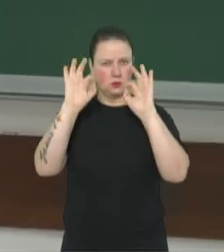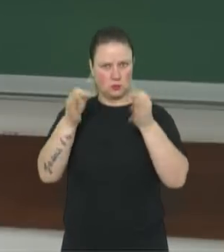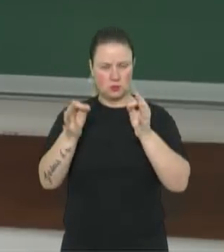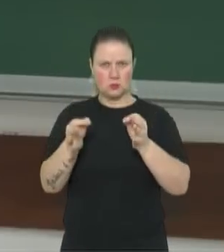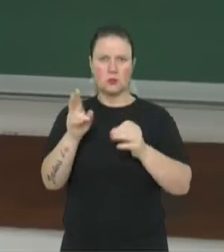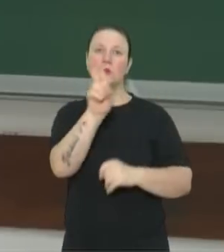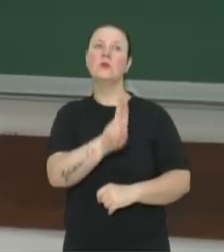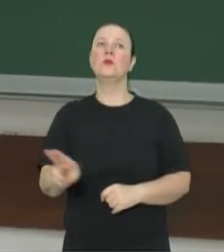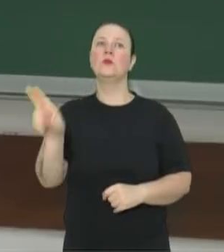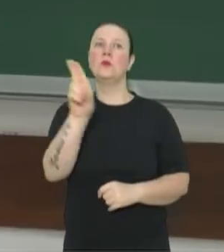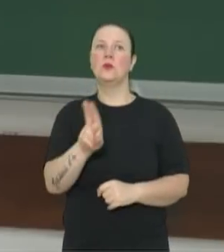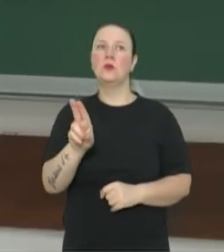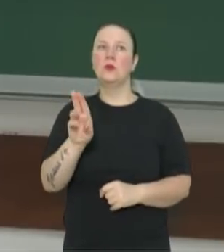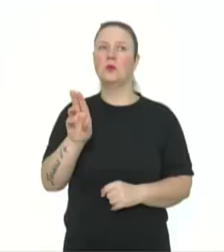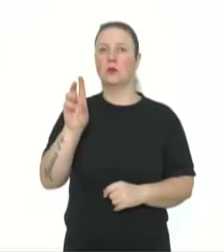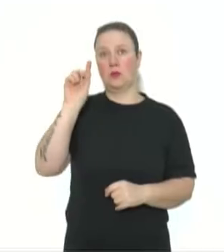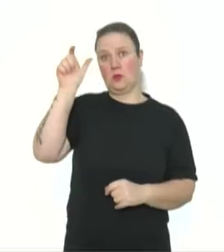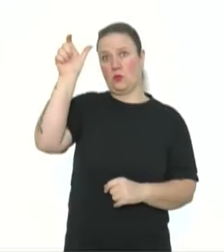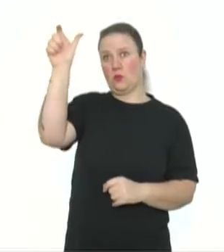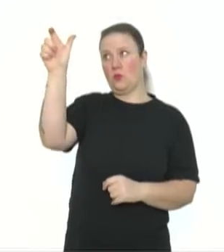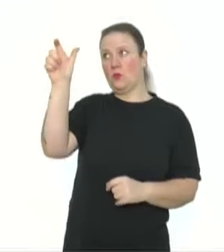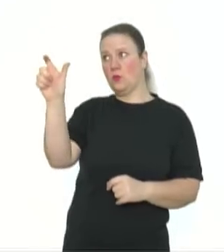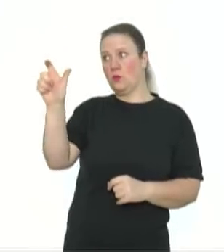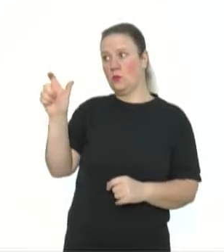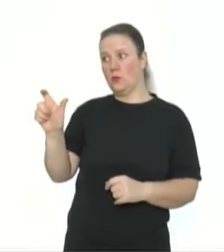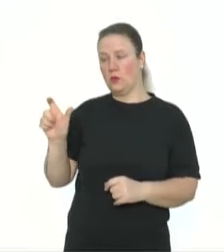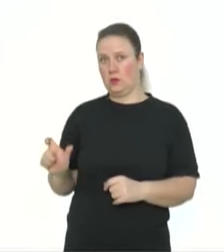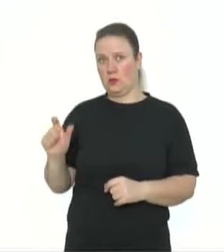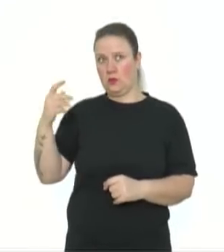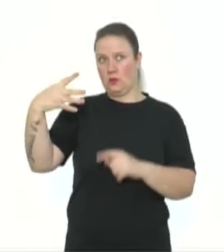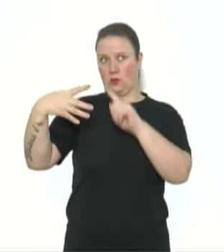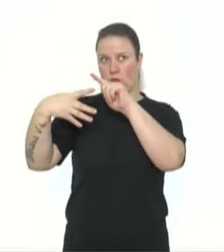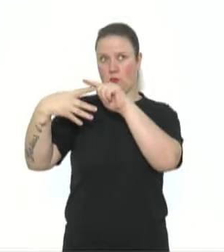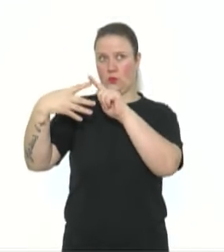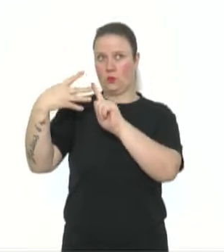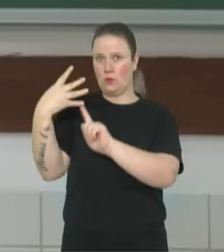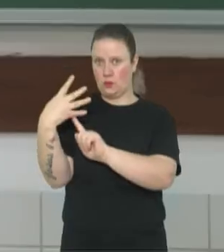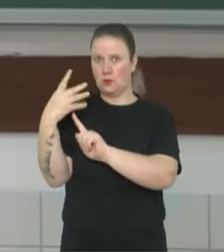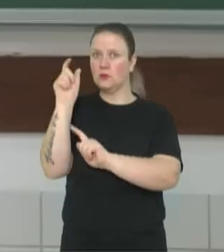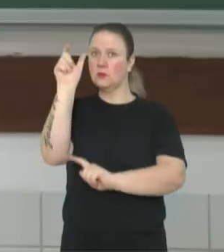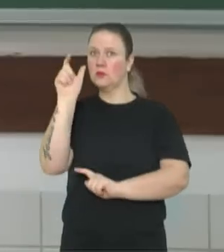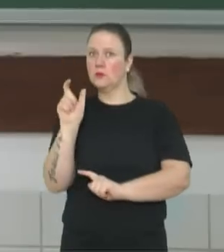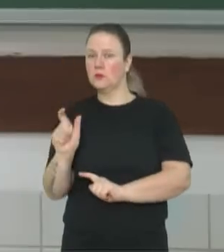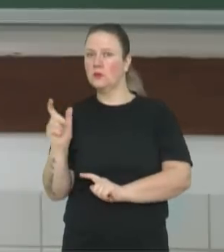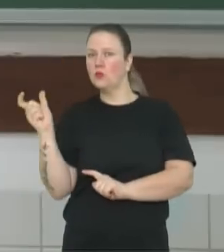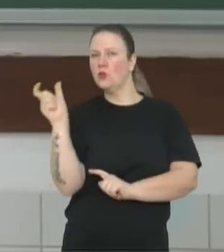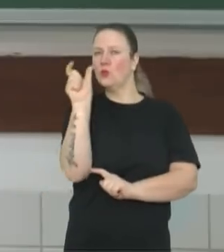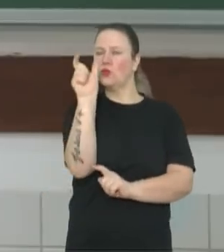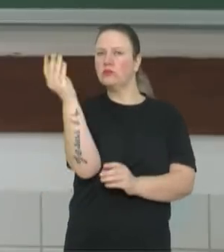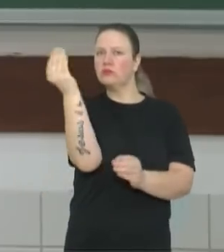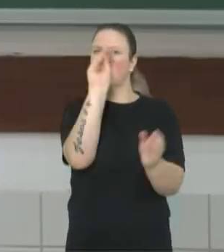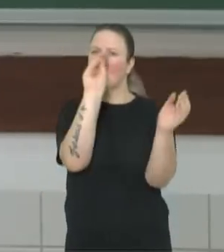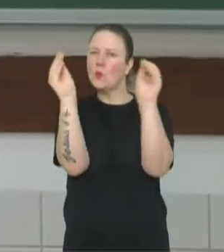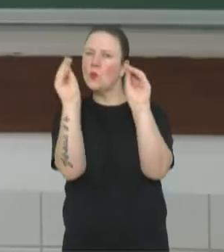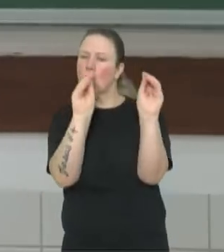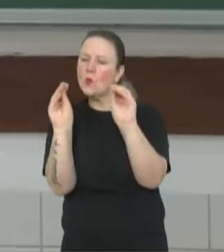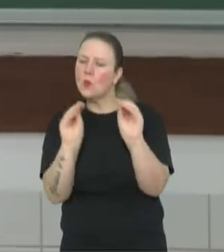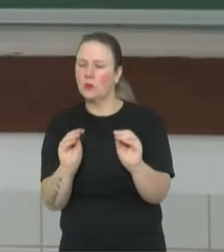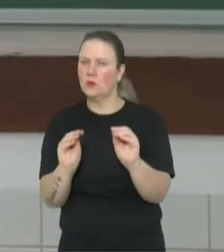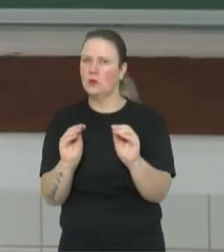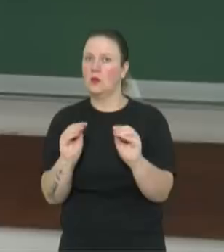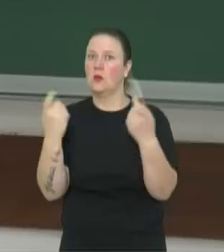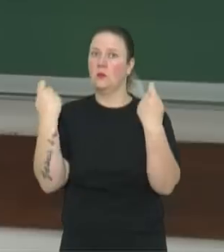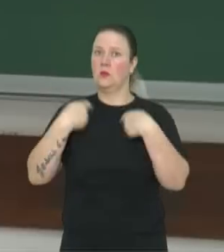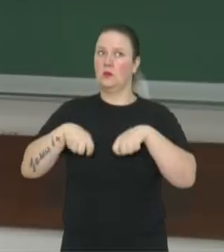vou usar? Bunny, Sunny, Honey e Tummy. Então, todas as palavrinhas elas vão rimar entre elas. Mas